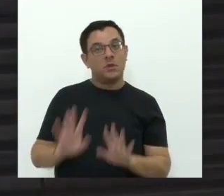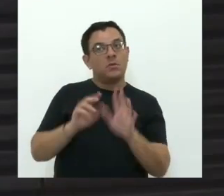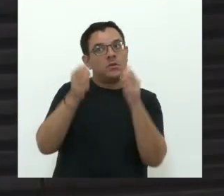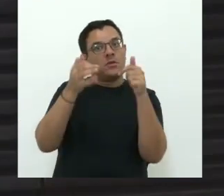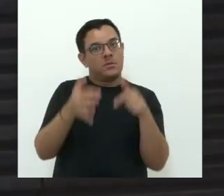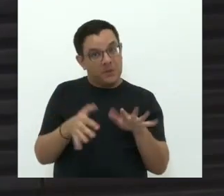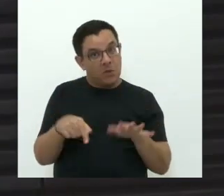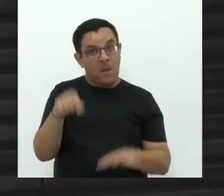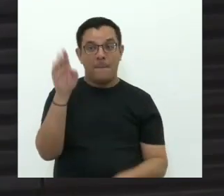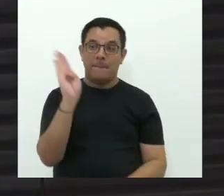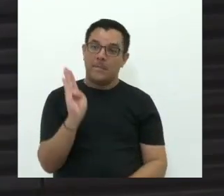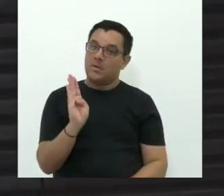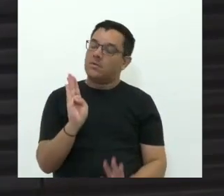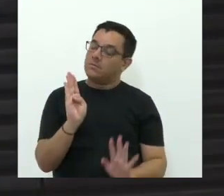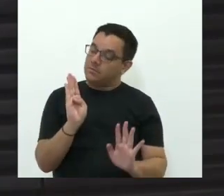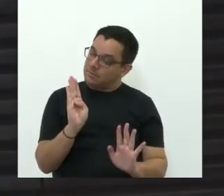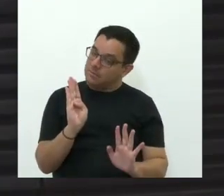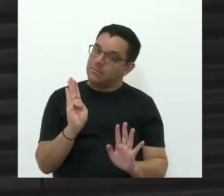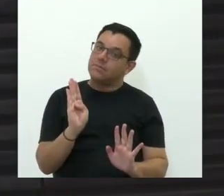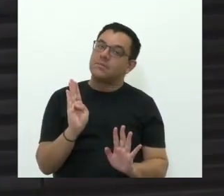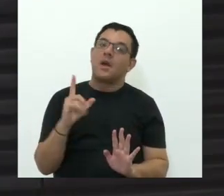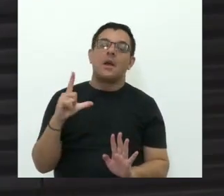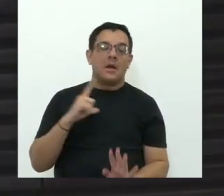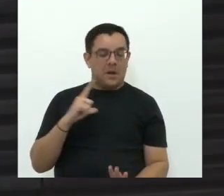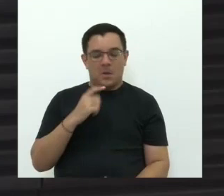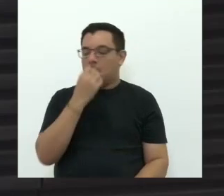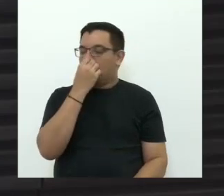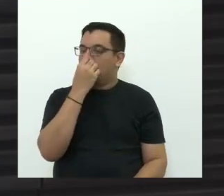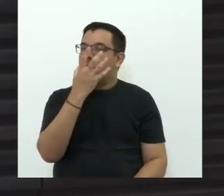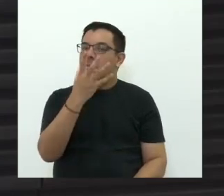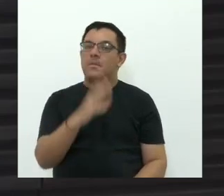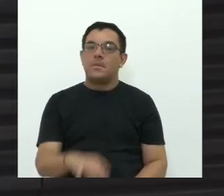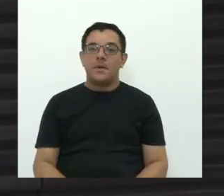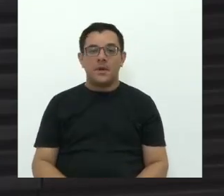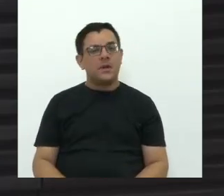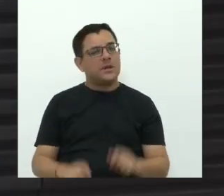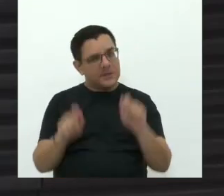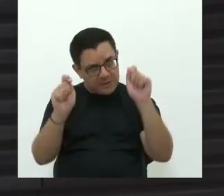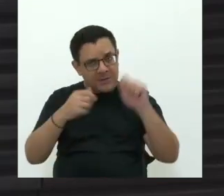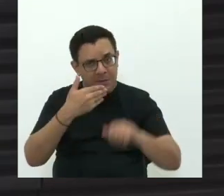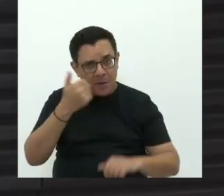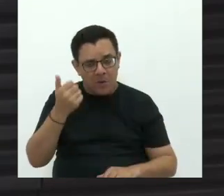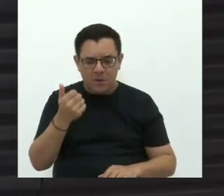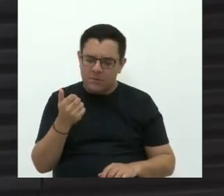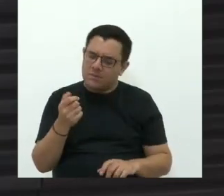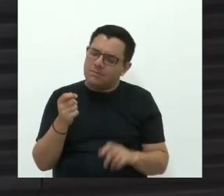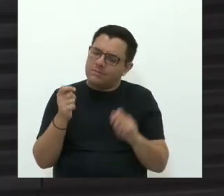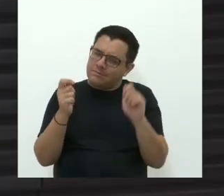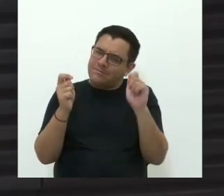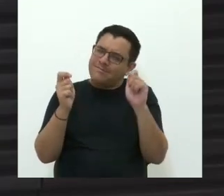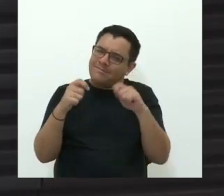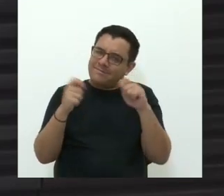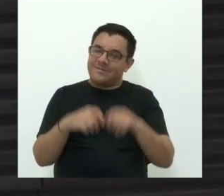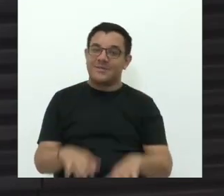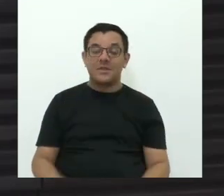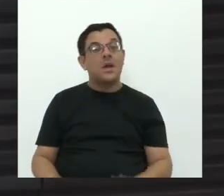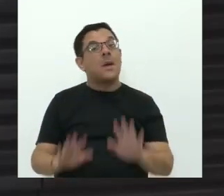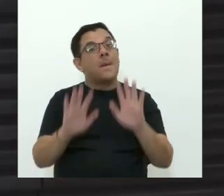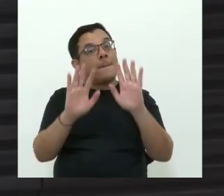pra gente a gente faz bem o dever de casa dá para melhorar é claro que dá sempre dá